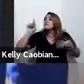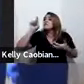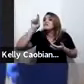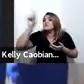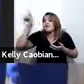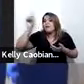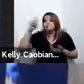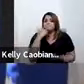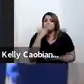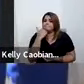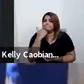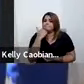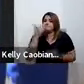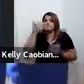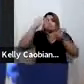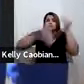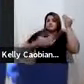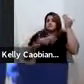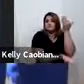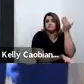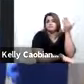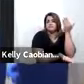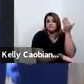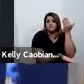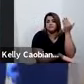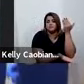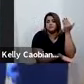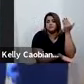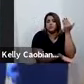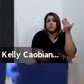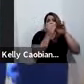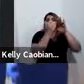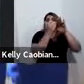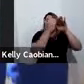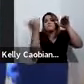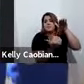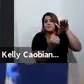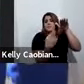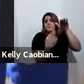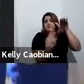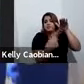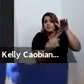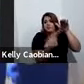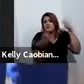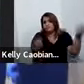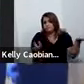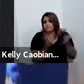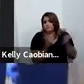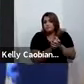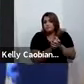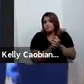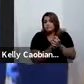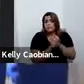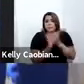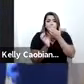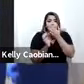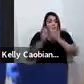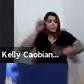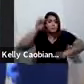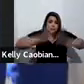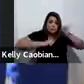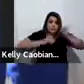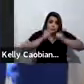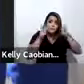nada a ver com a condição de um complexo industrial como é o da